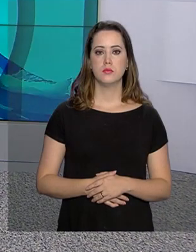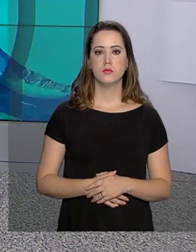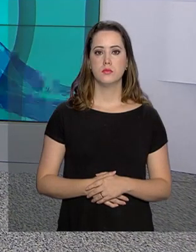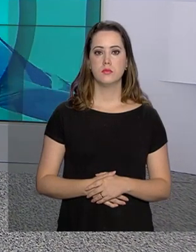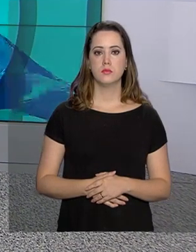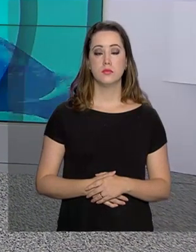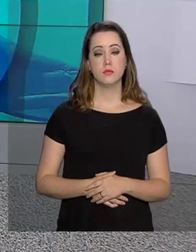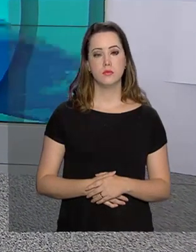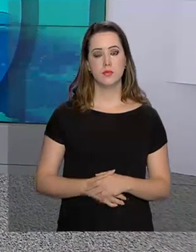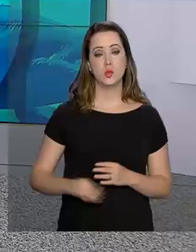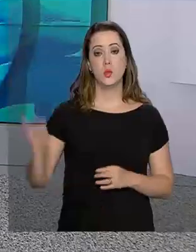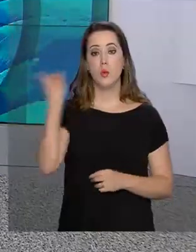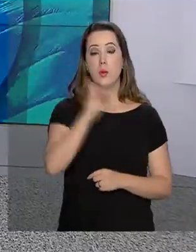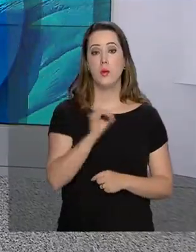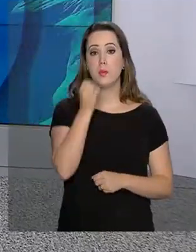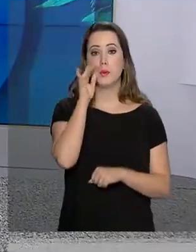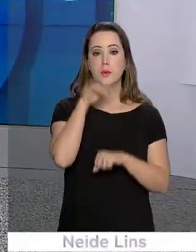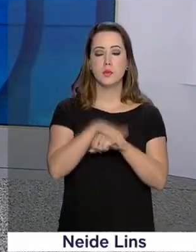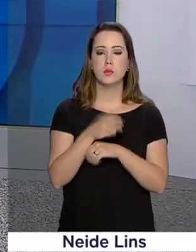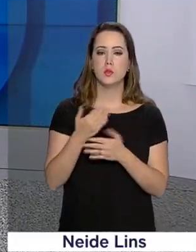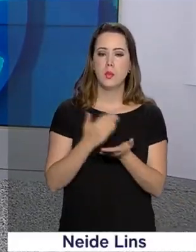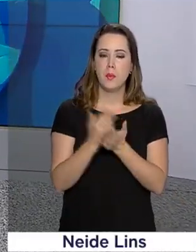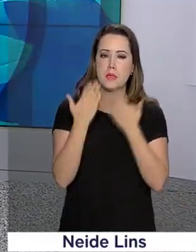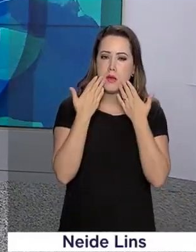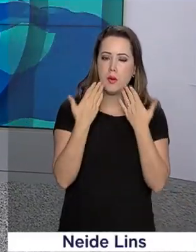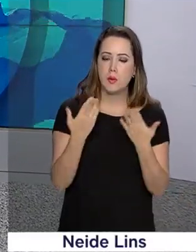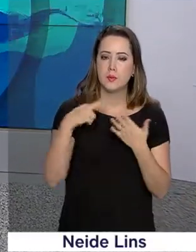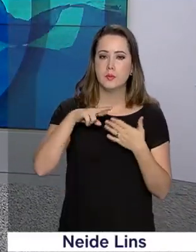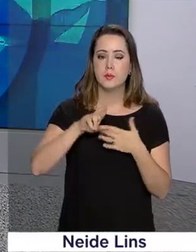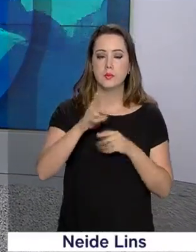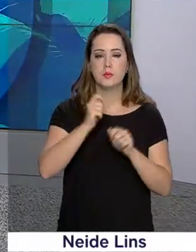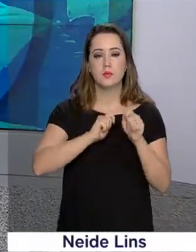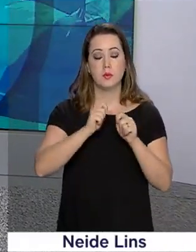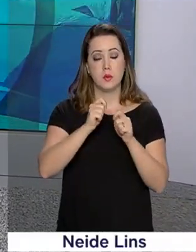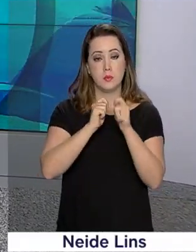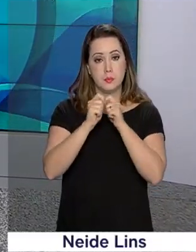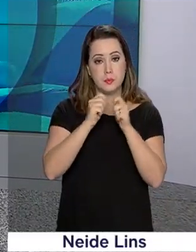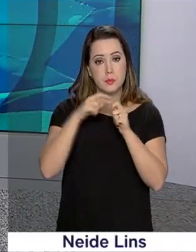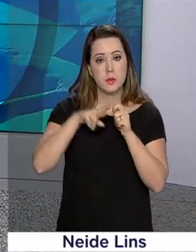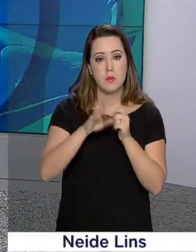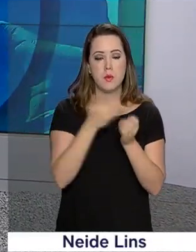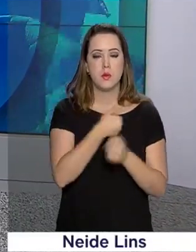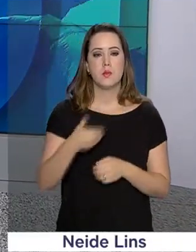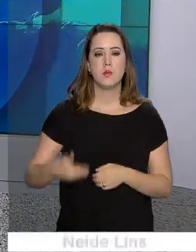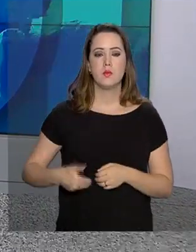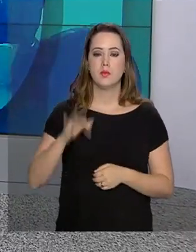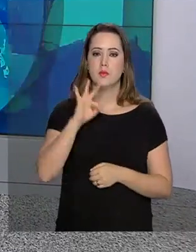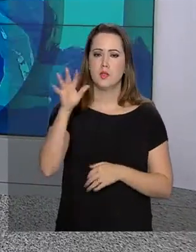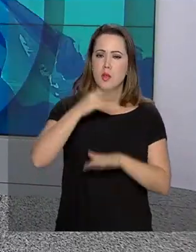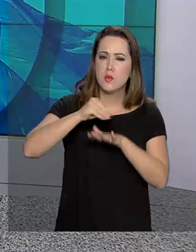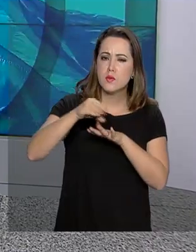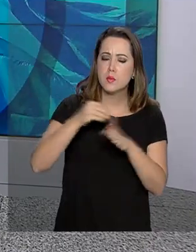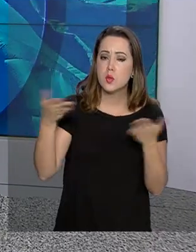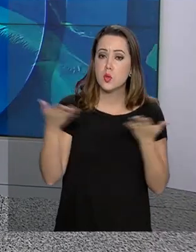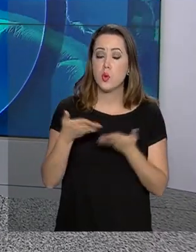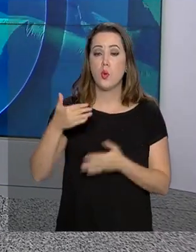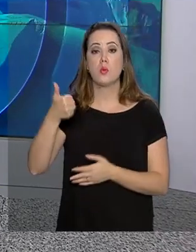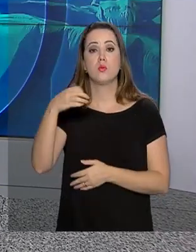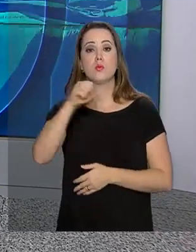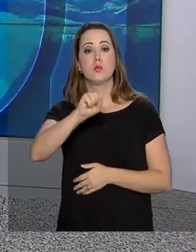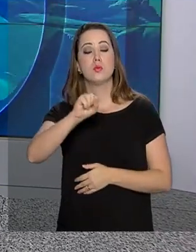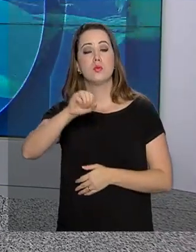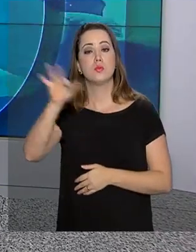agora Olá boa noite começa agora o repórter NBR com as notícias do Governo Federal desta segunda-feira